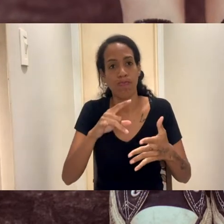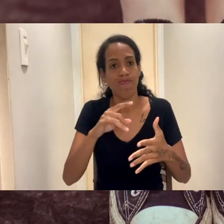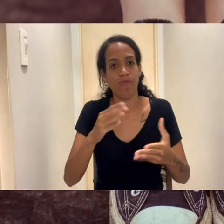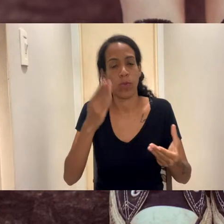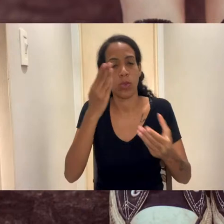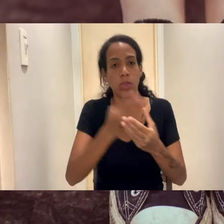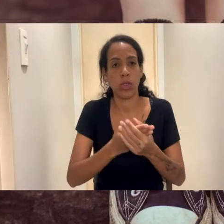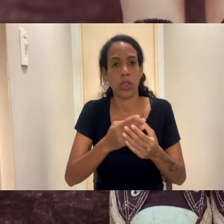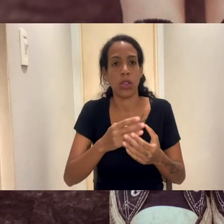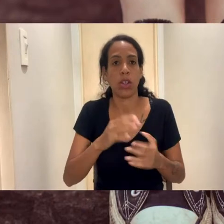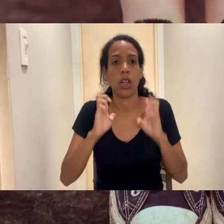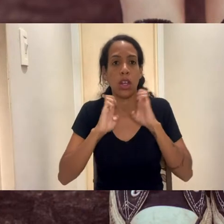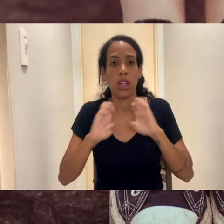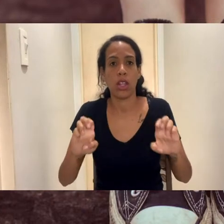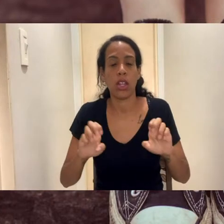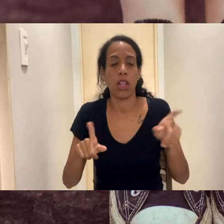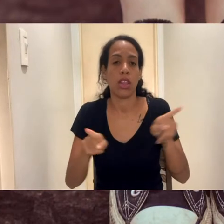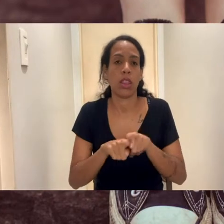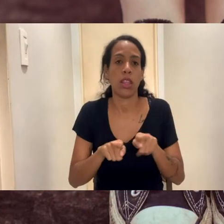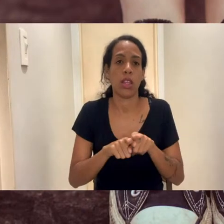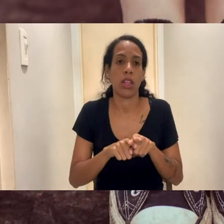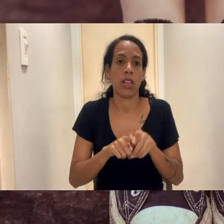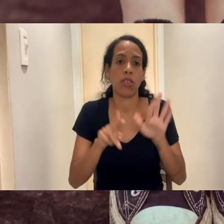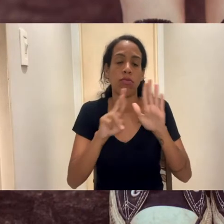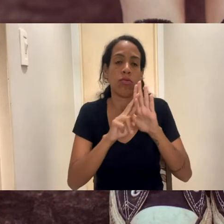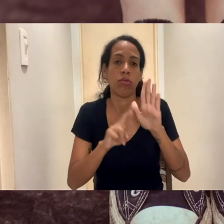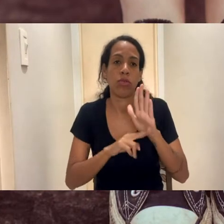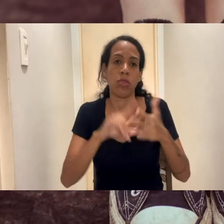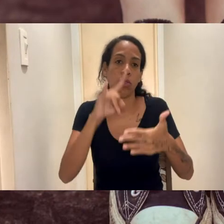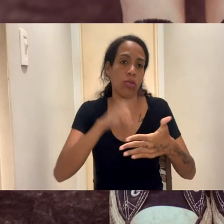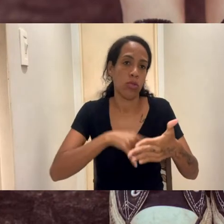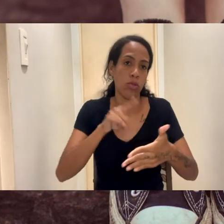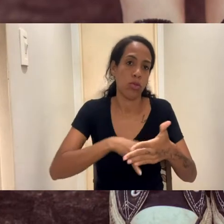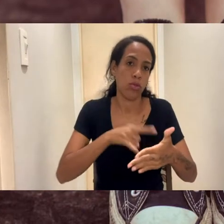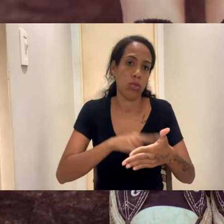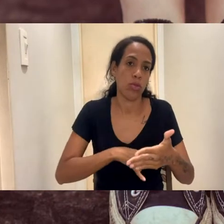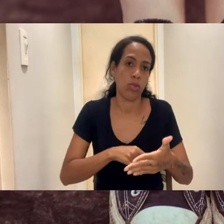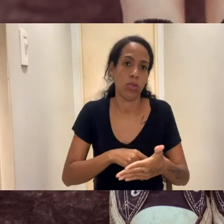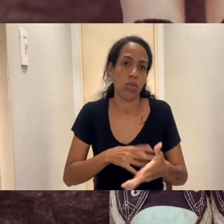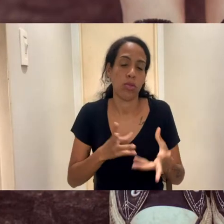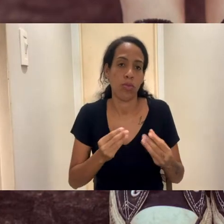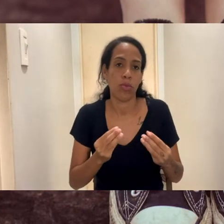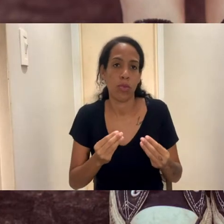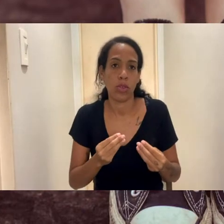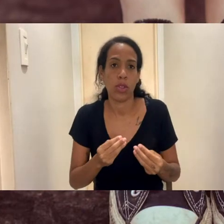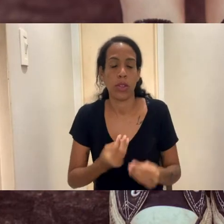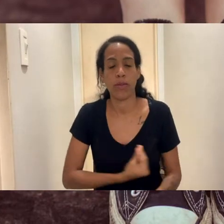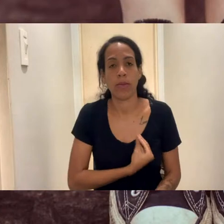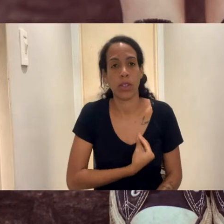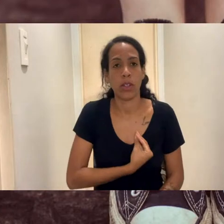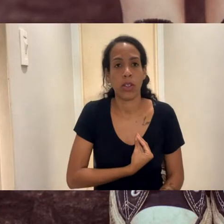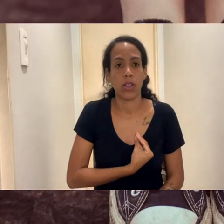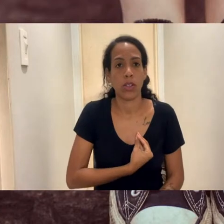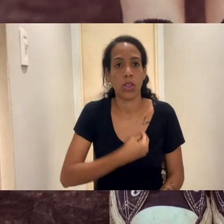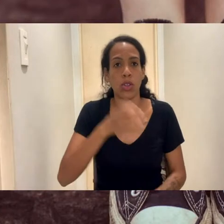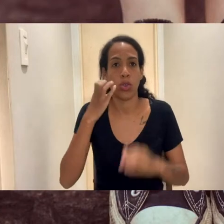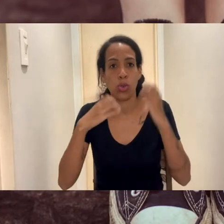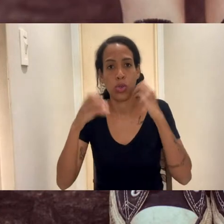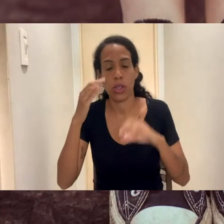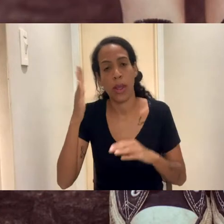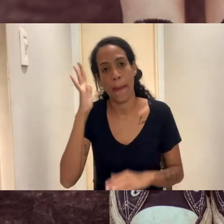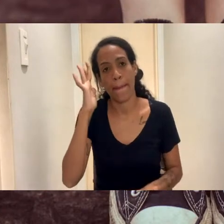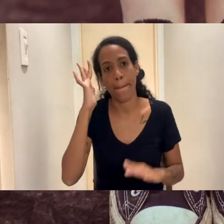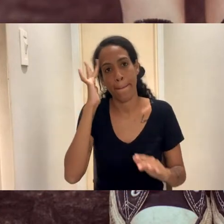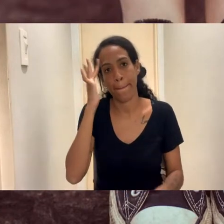e também com as resoluções sobre elaboração de documentos e as demais resoluções vigentes, né, no Conselho Federal de